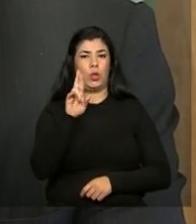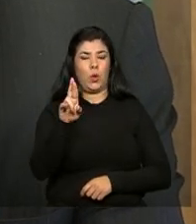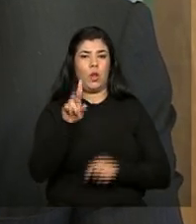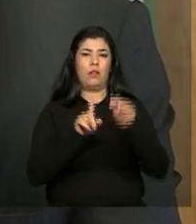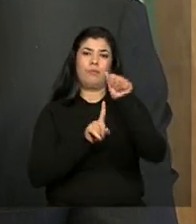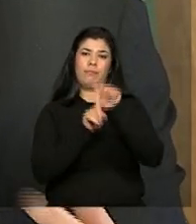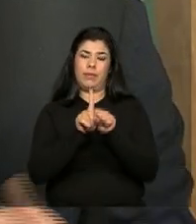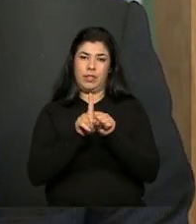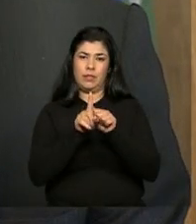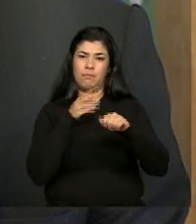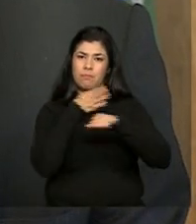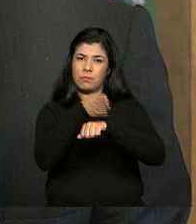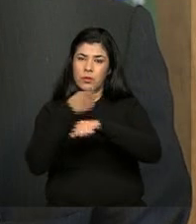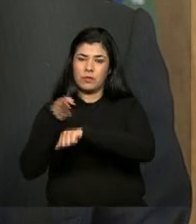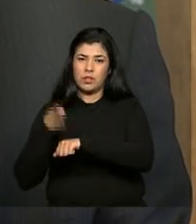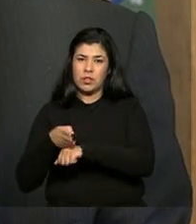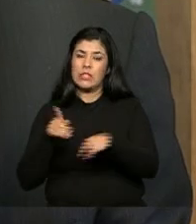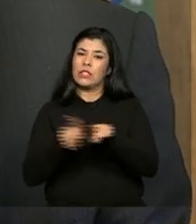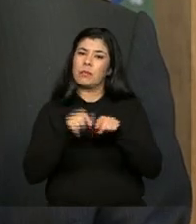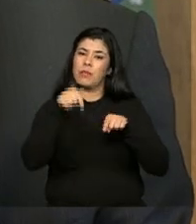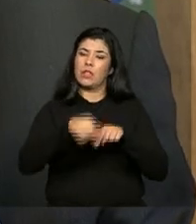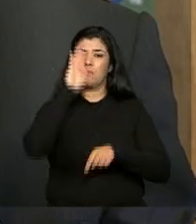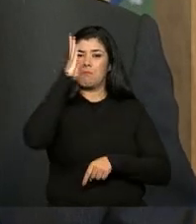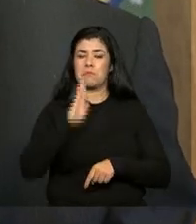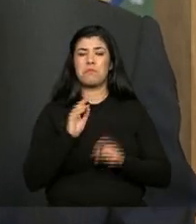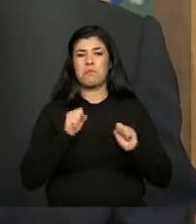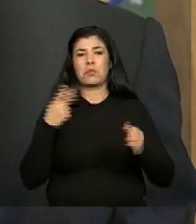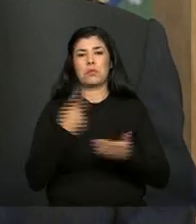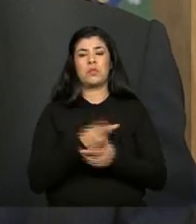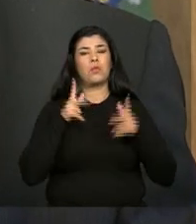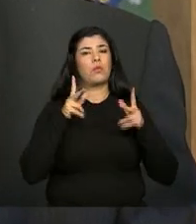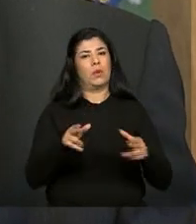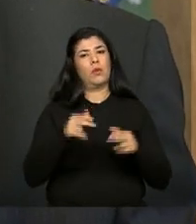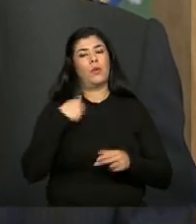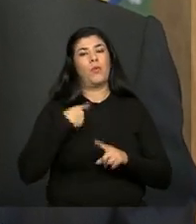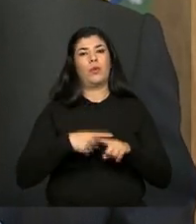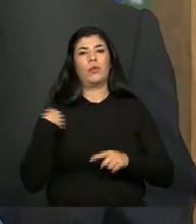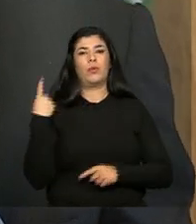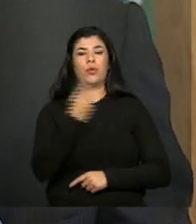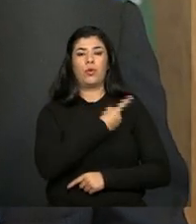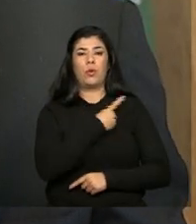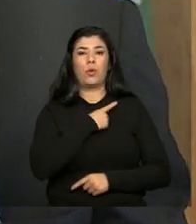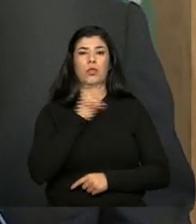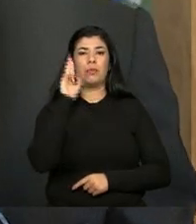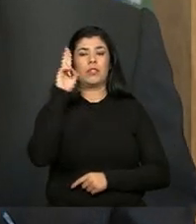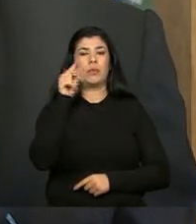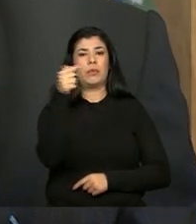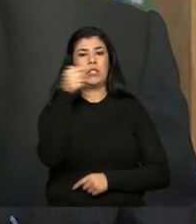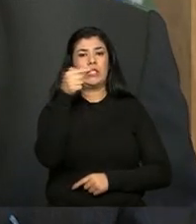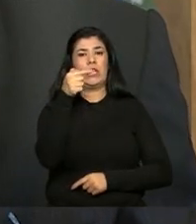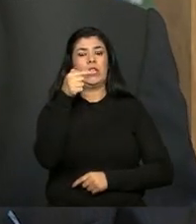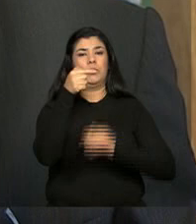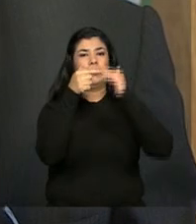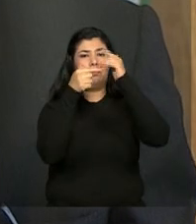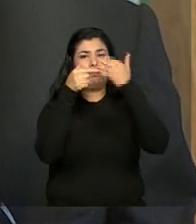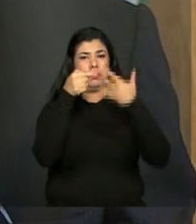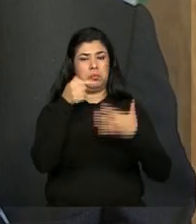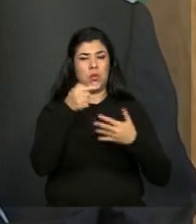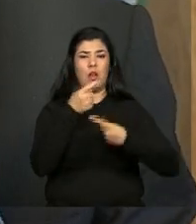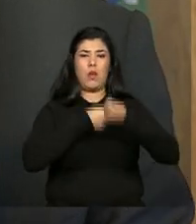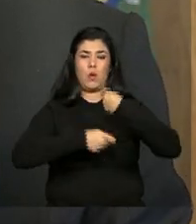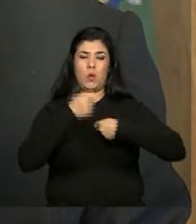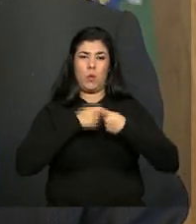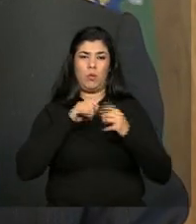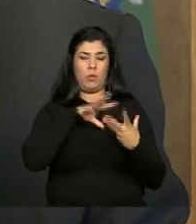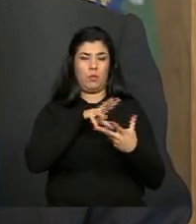e essa liquidez pode vir para o Brasil porque nós somos a sétima economia do mundo mas somos o quinto mercado de automóveis